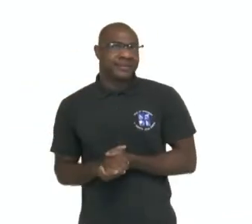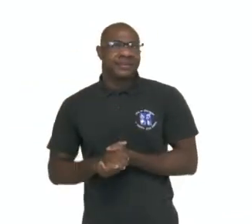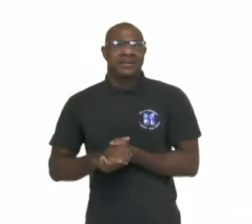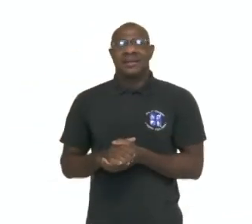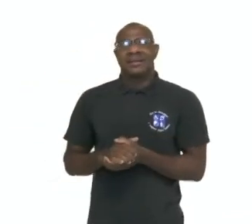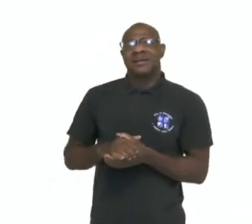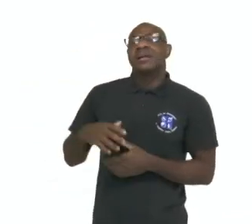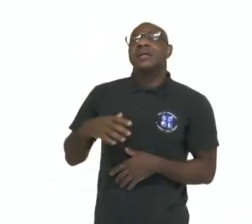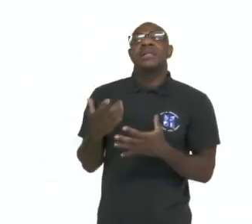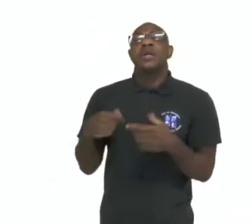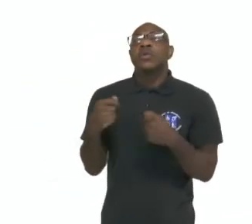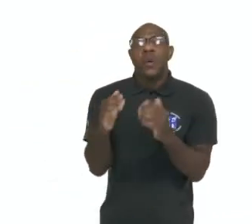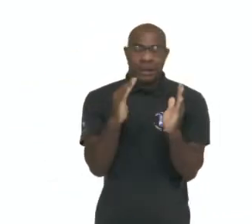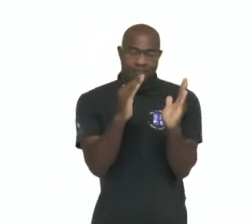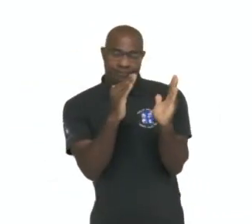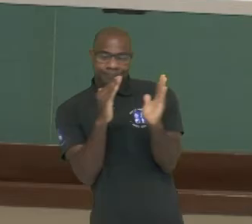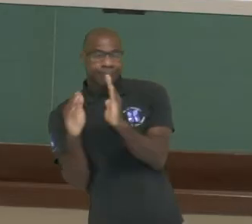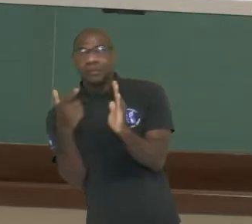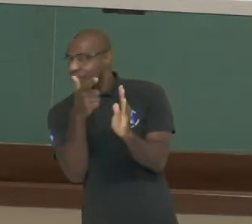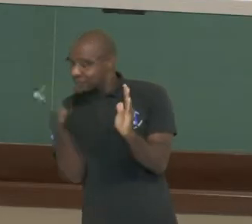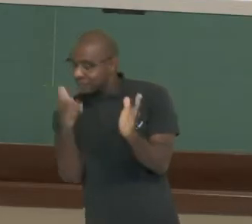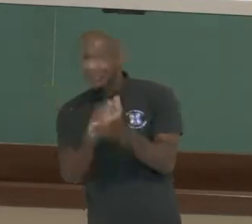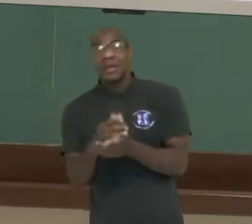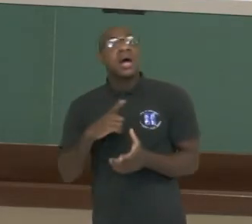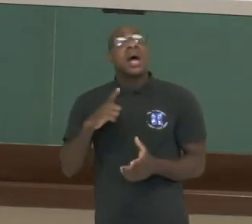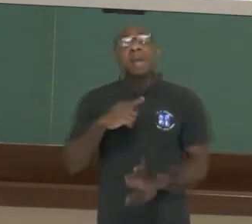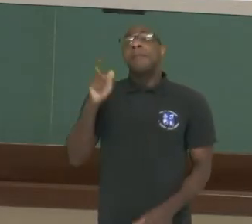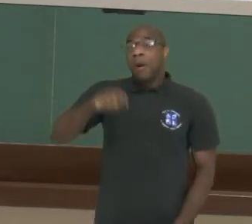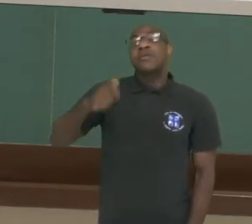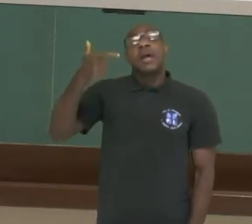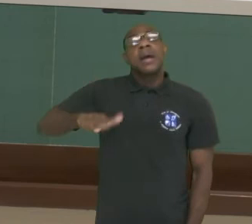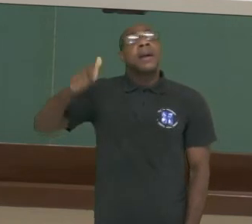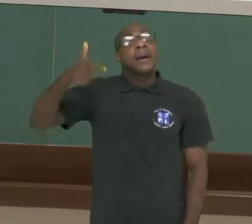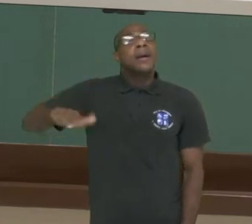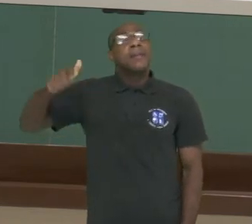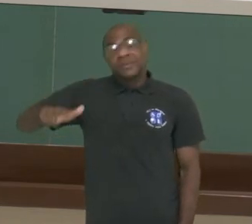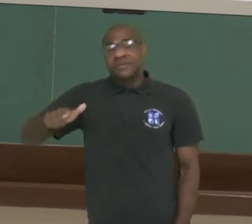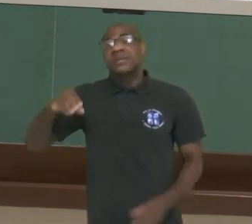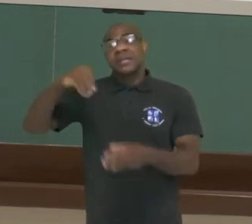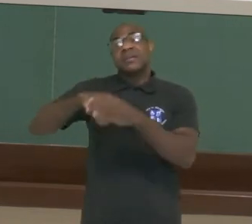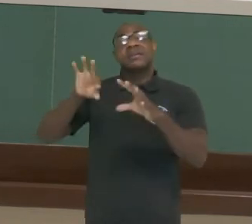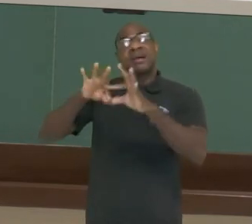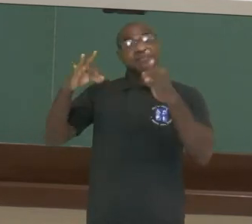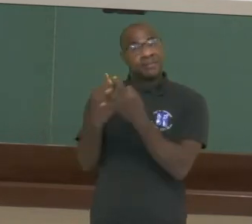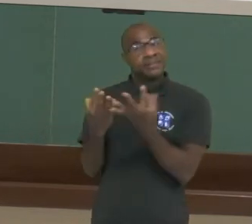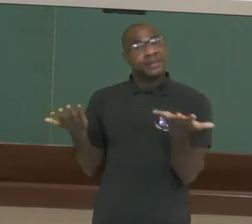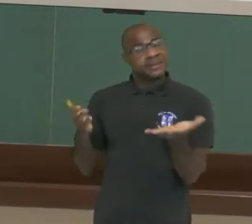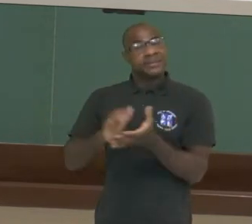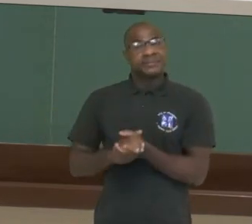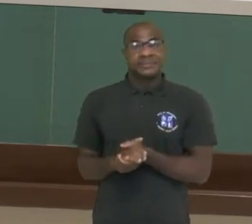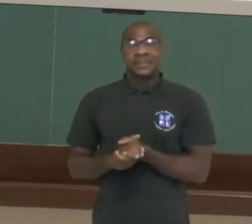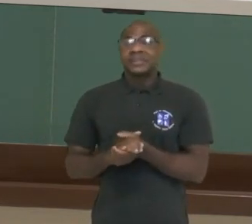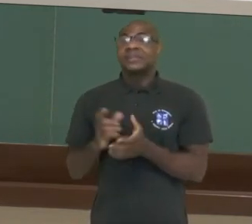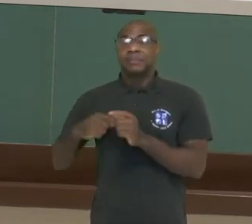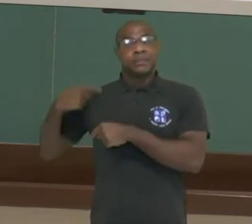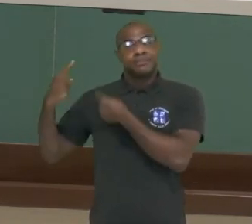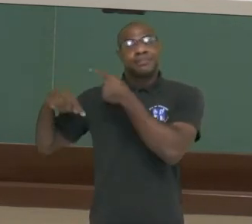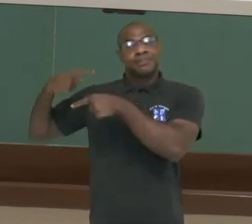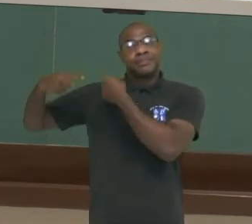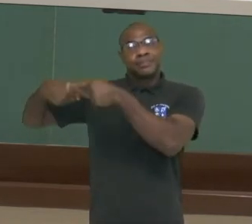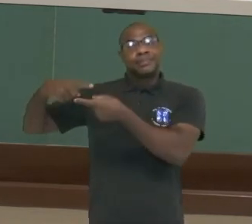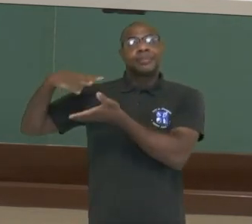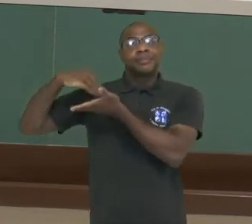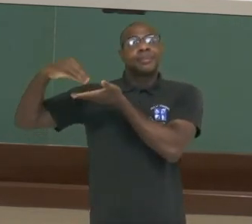é pouco comum que esse caso se repita na família. Então, não é um tipo de característica que